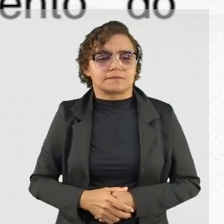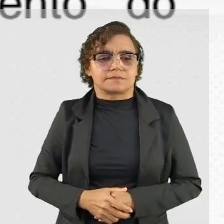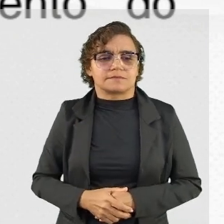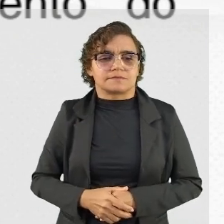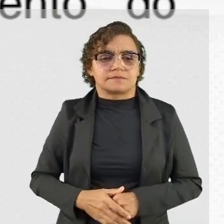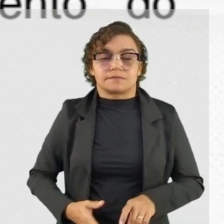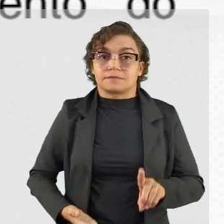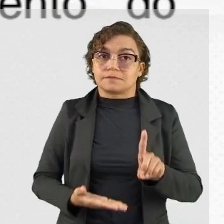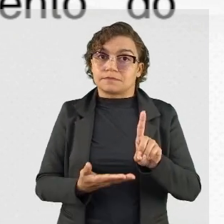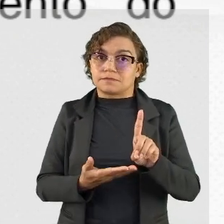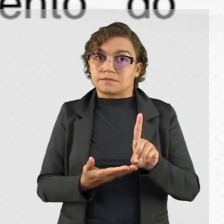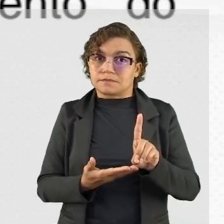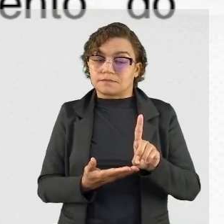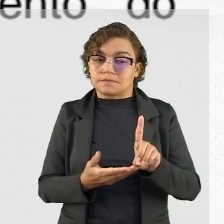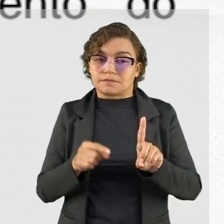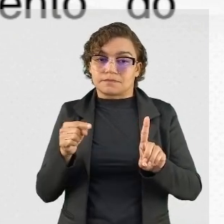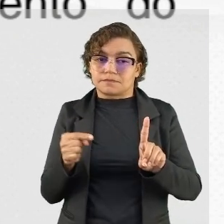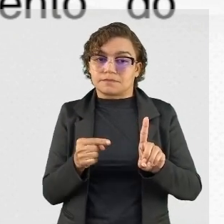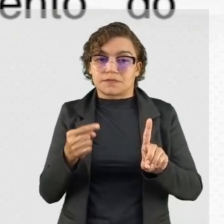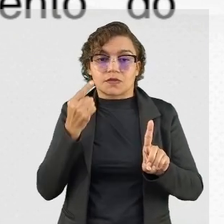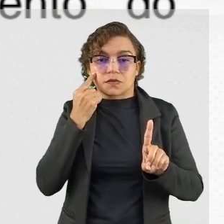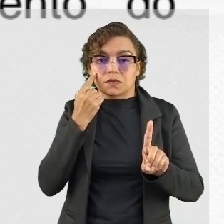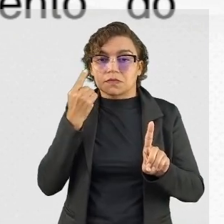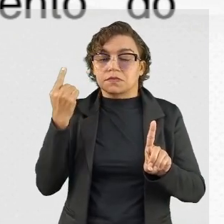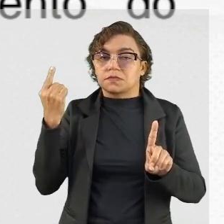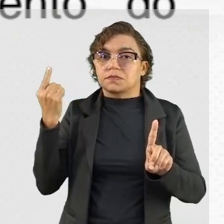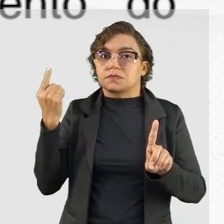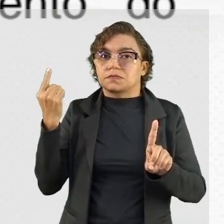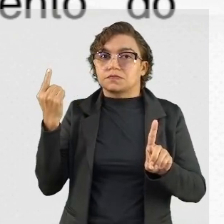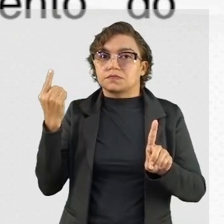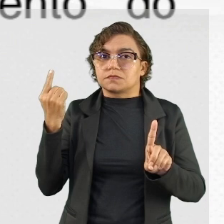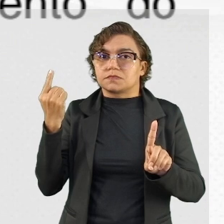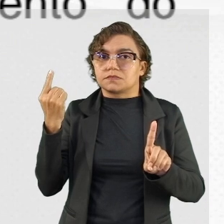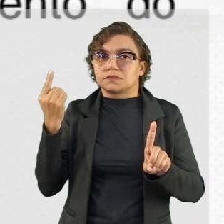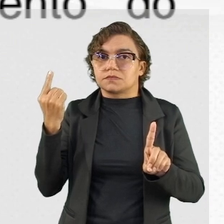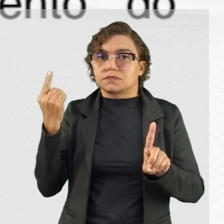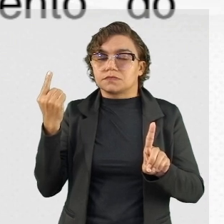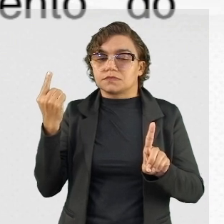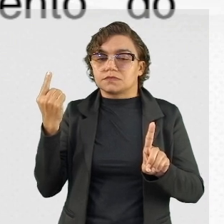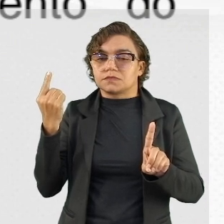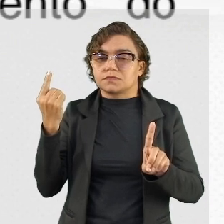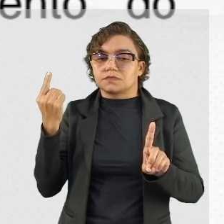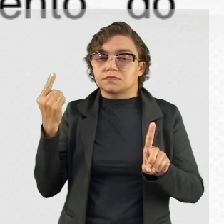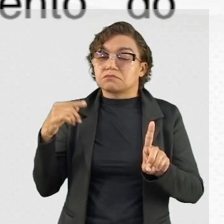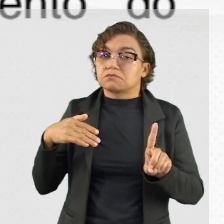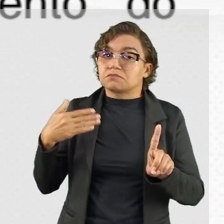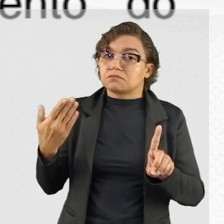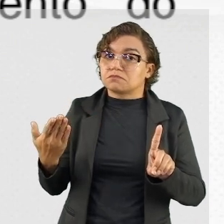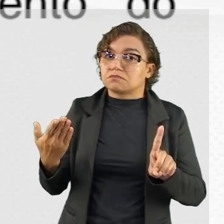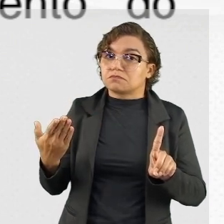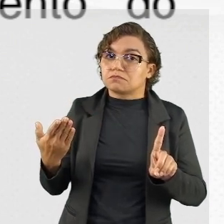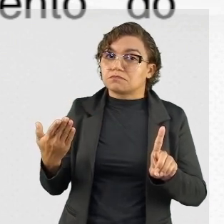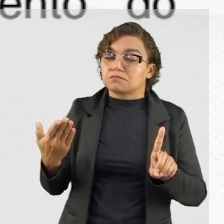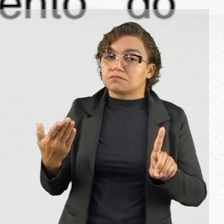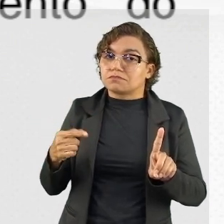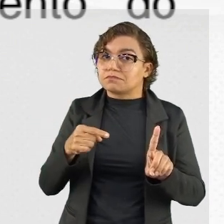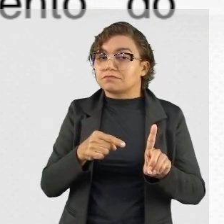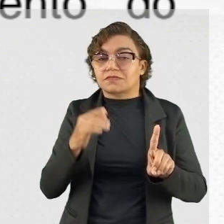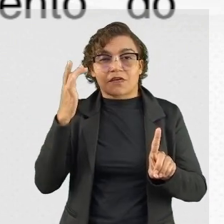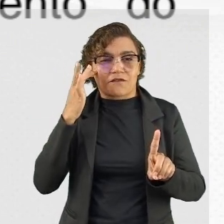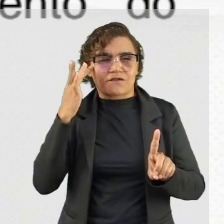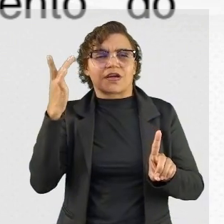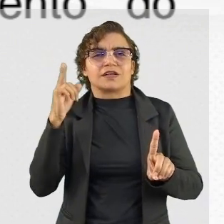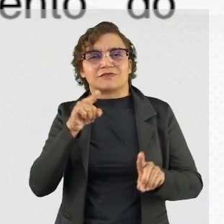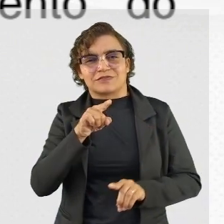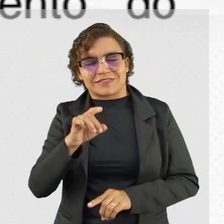Letra D. A consolidação do racionalismo como fundamento do conhecimento. E aí, essa daqui está muito fácil.